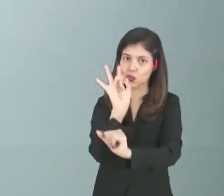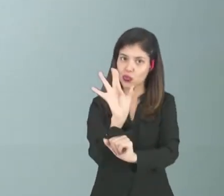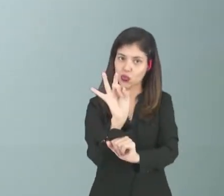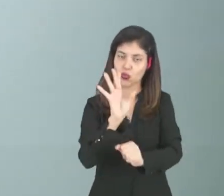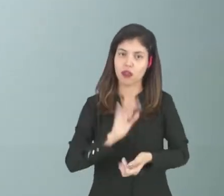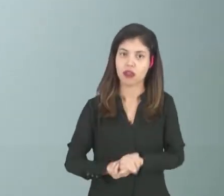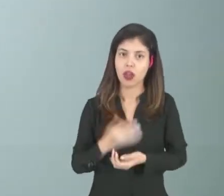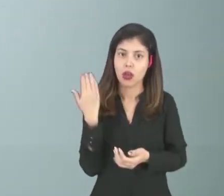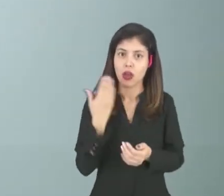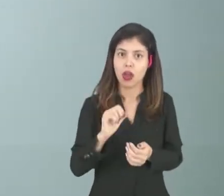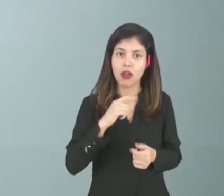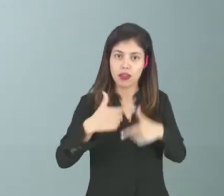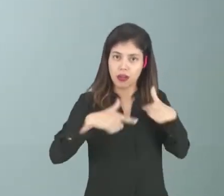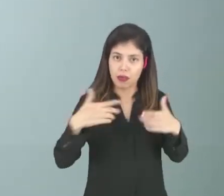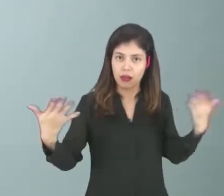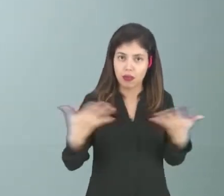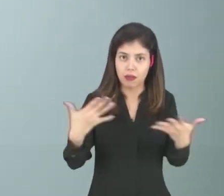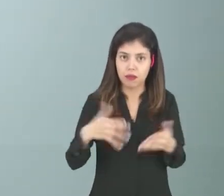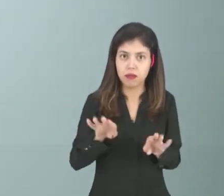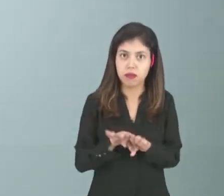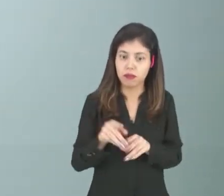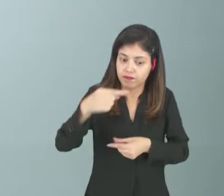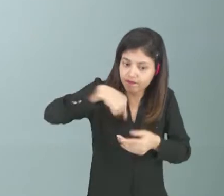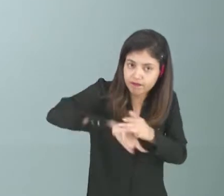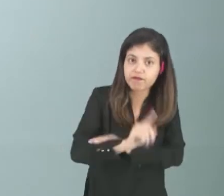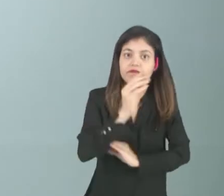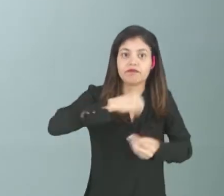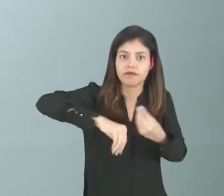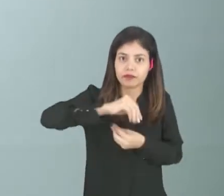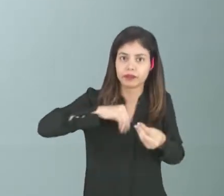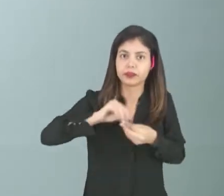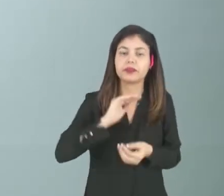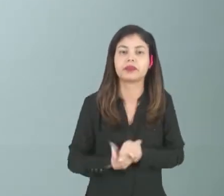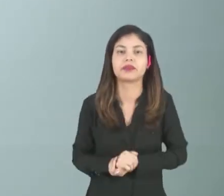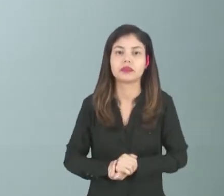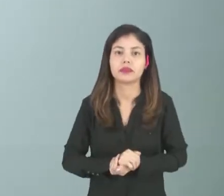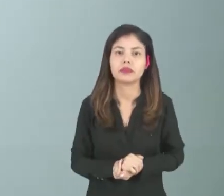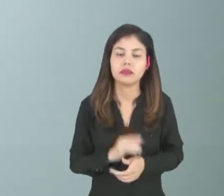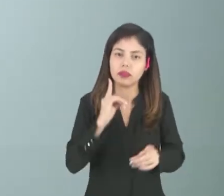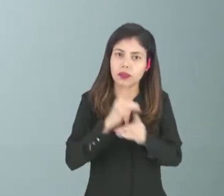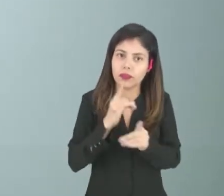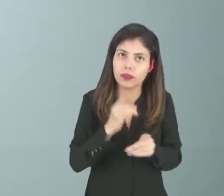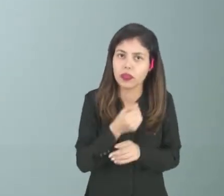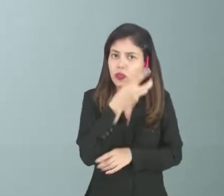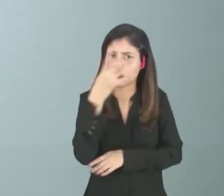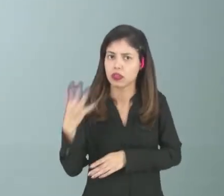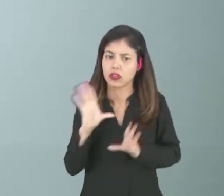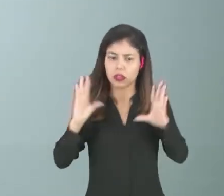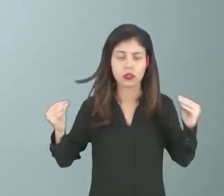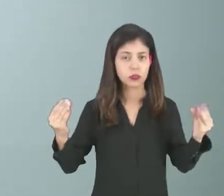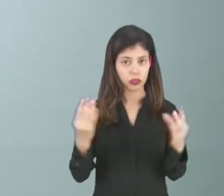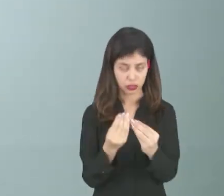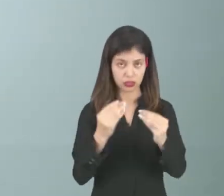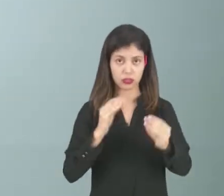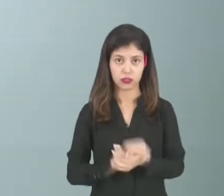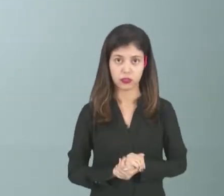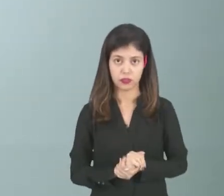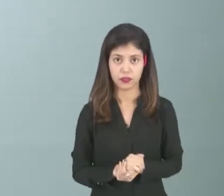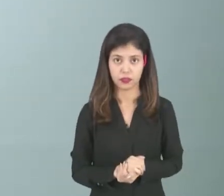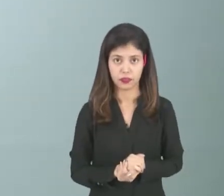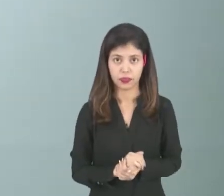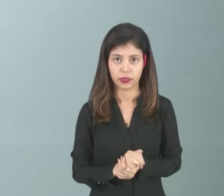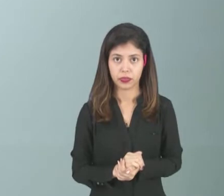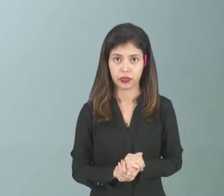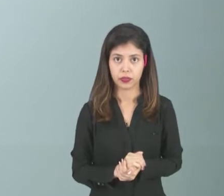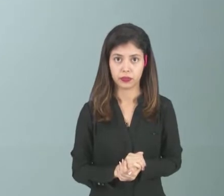transforma. Então a gente vai estar trabalhando dentro das reações, identificando quantidade dessa substância, que